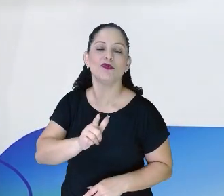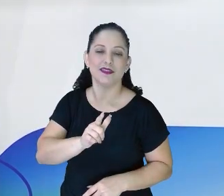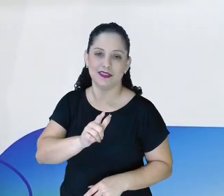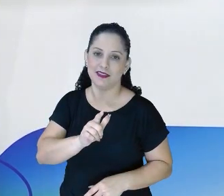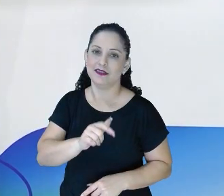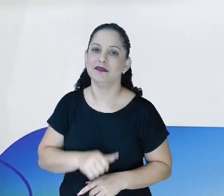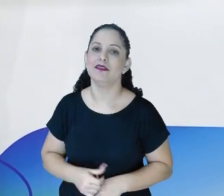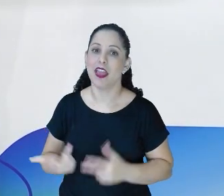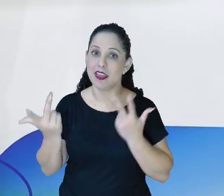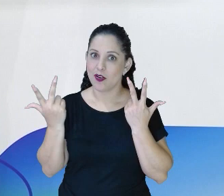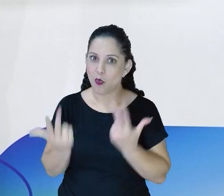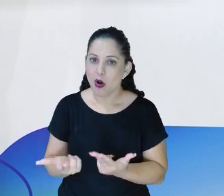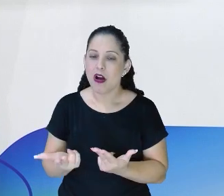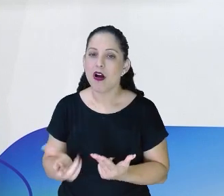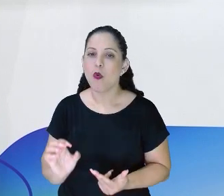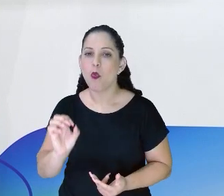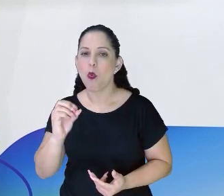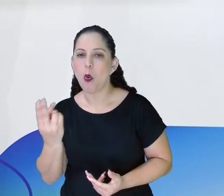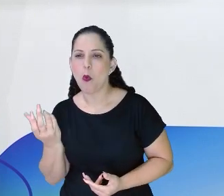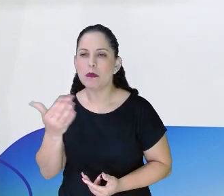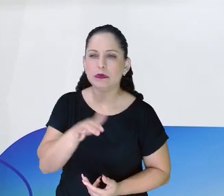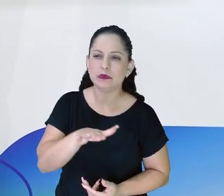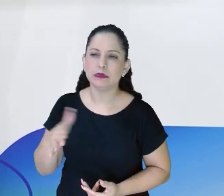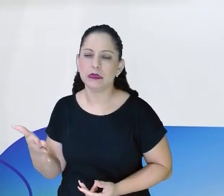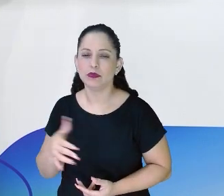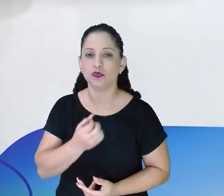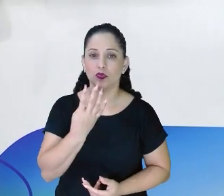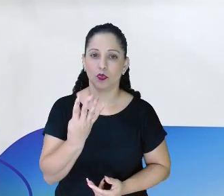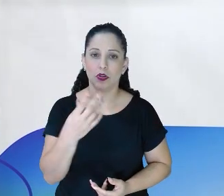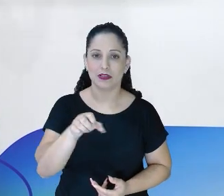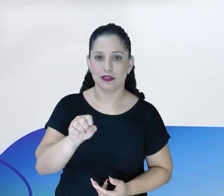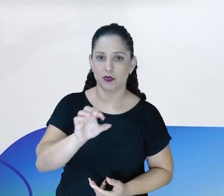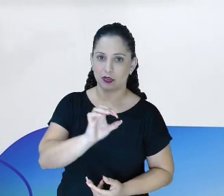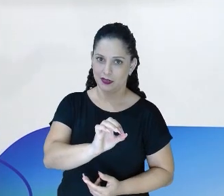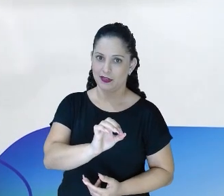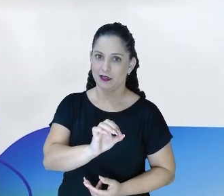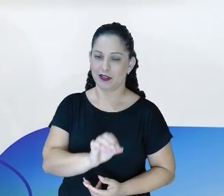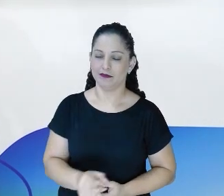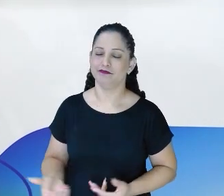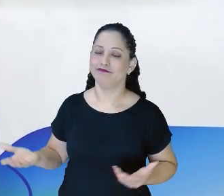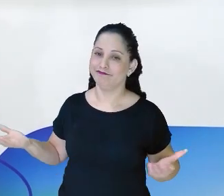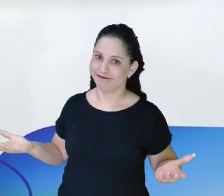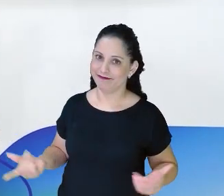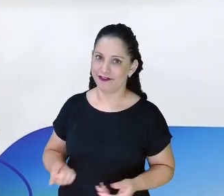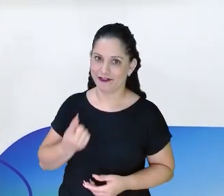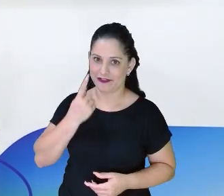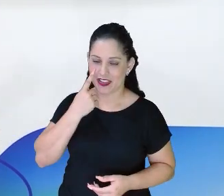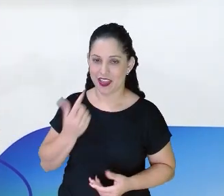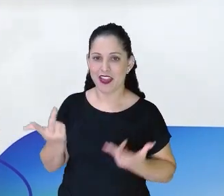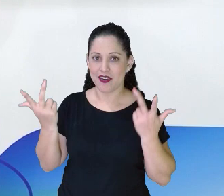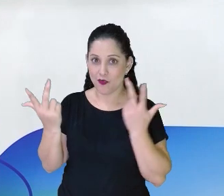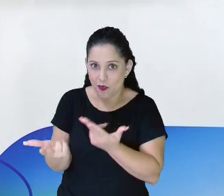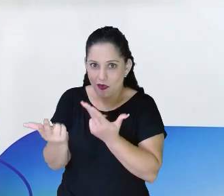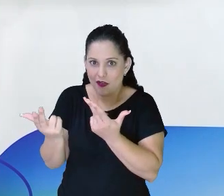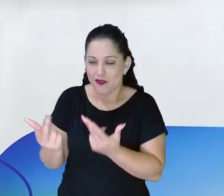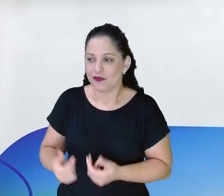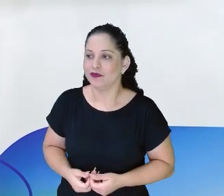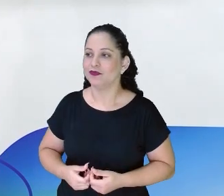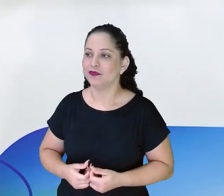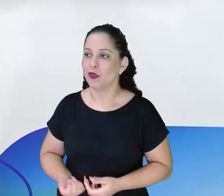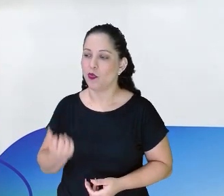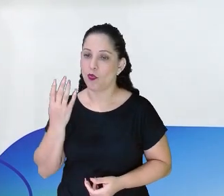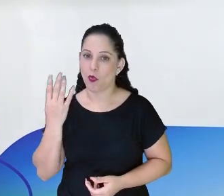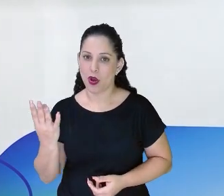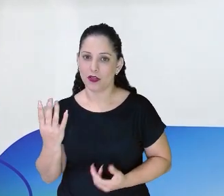que vai ser igual ou se aproximar de 480? Coincidentemente, será igual. 4